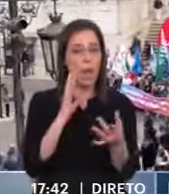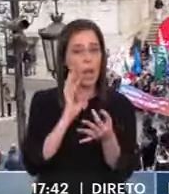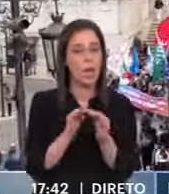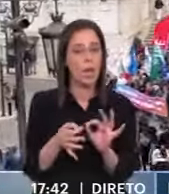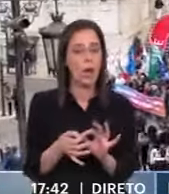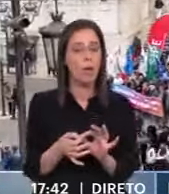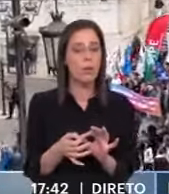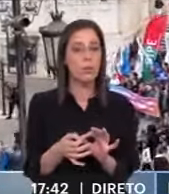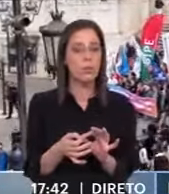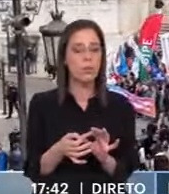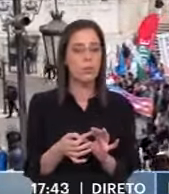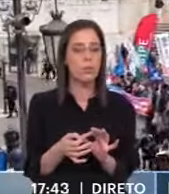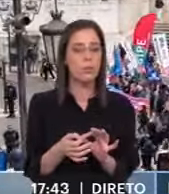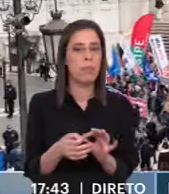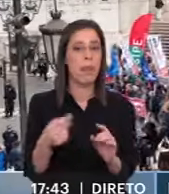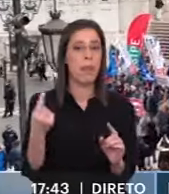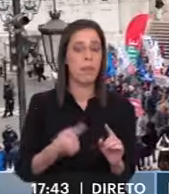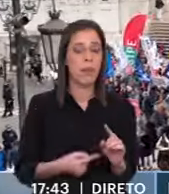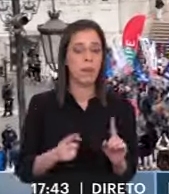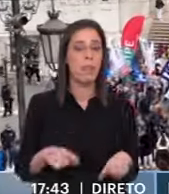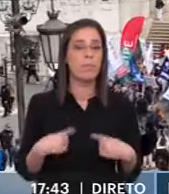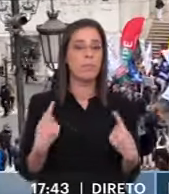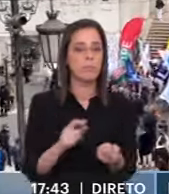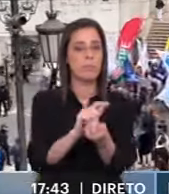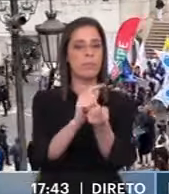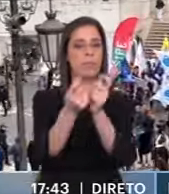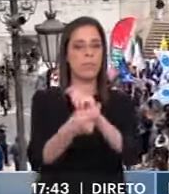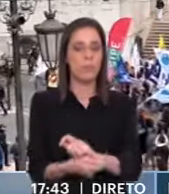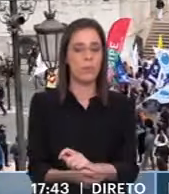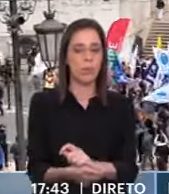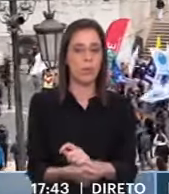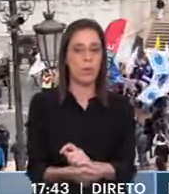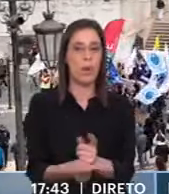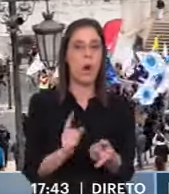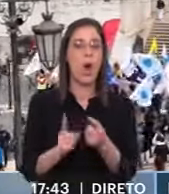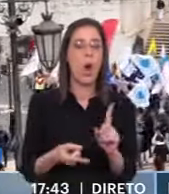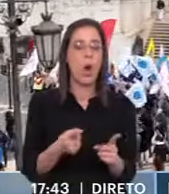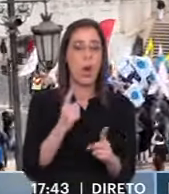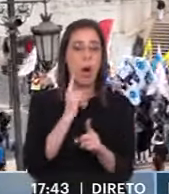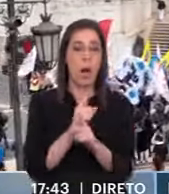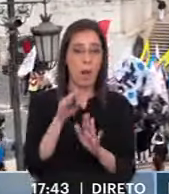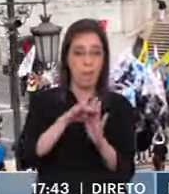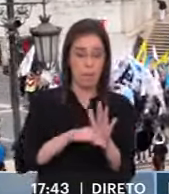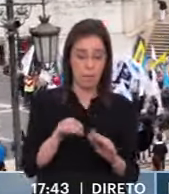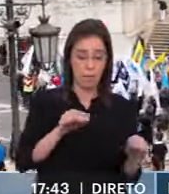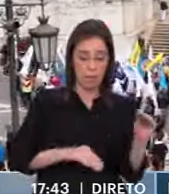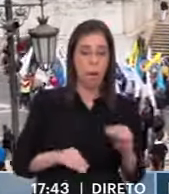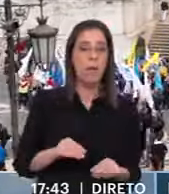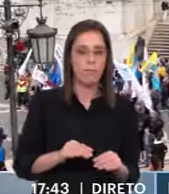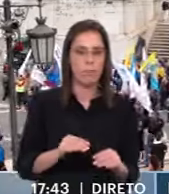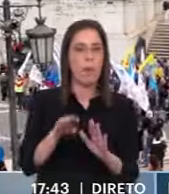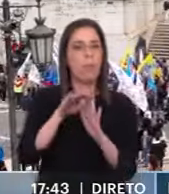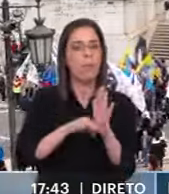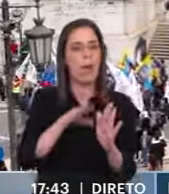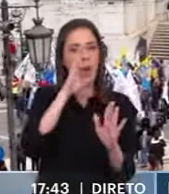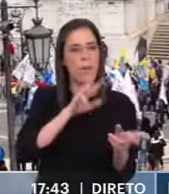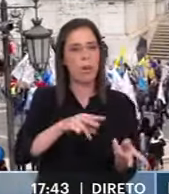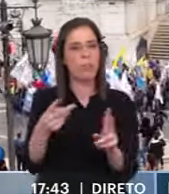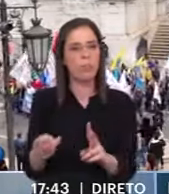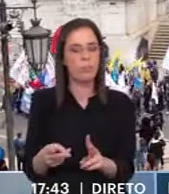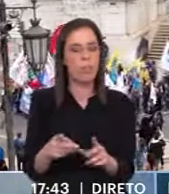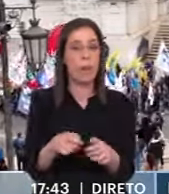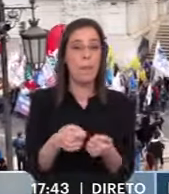que assim seja, deverão depois ser revertidos para aquilo que consta dos programas eleitorais, deverá passar para o programa de governo, da parte